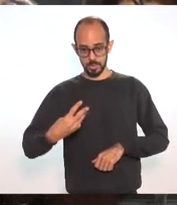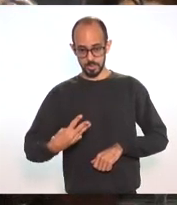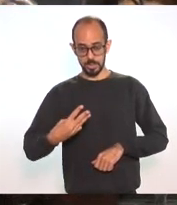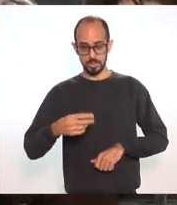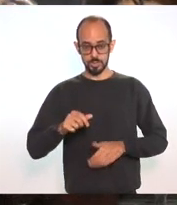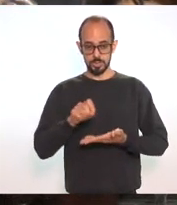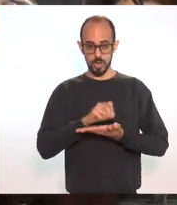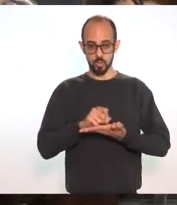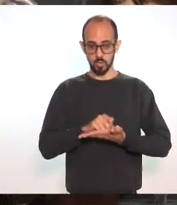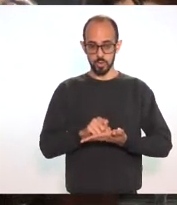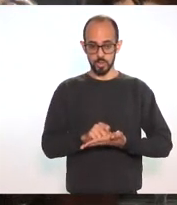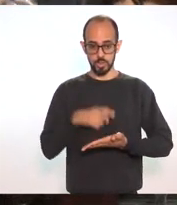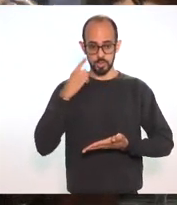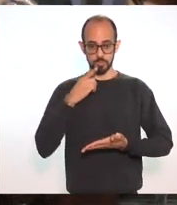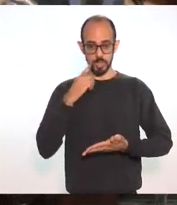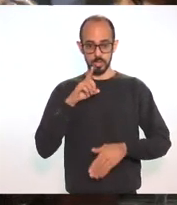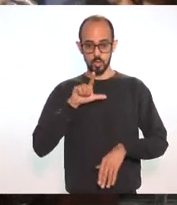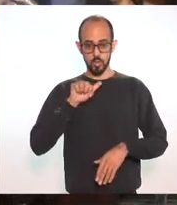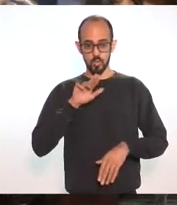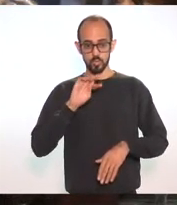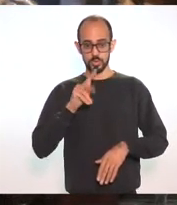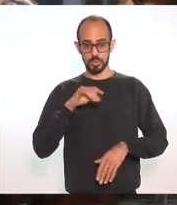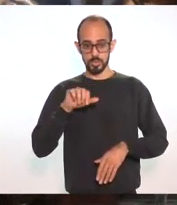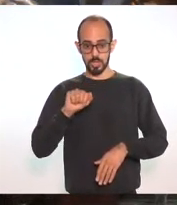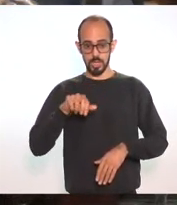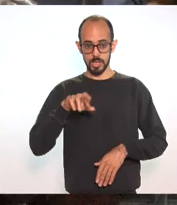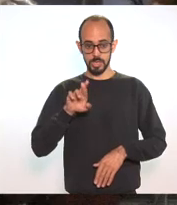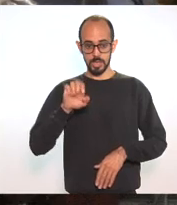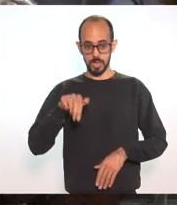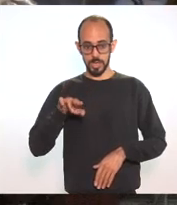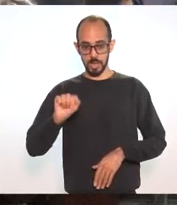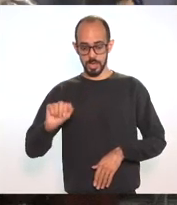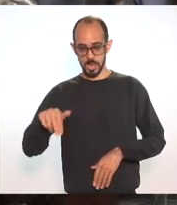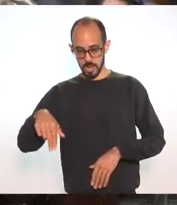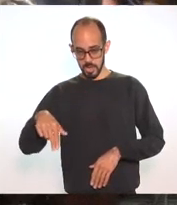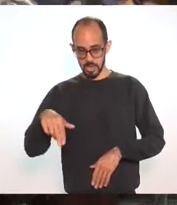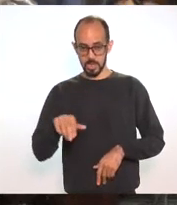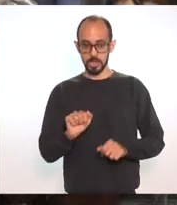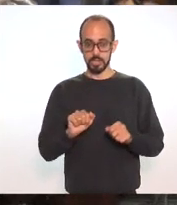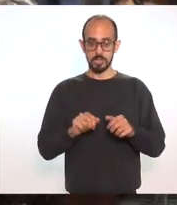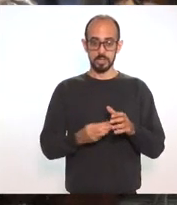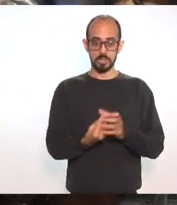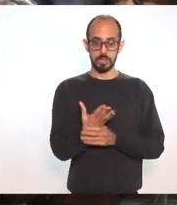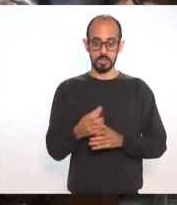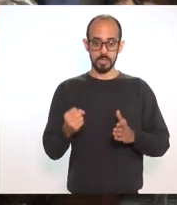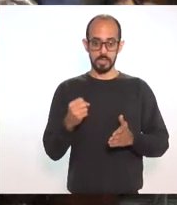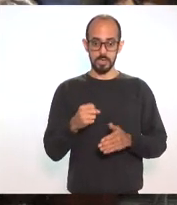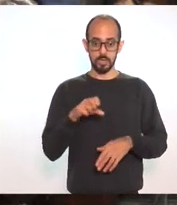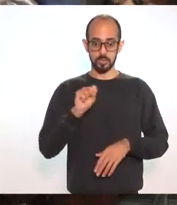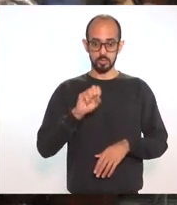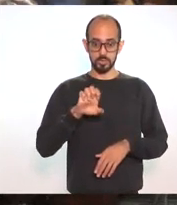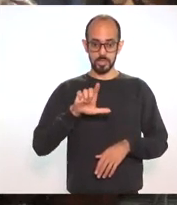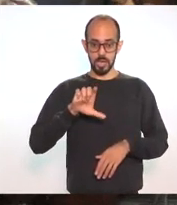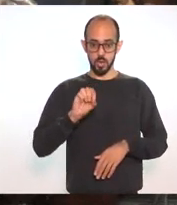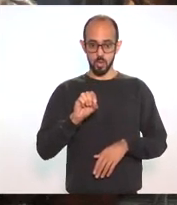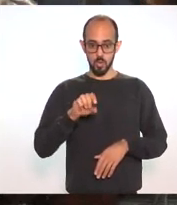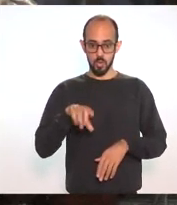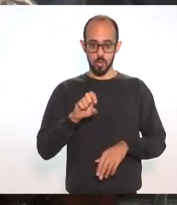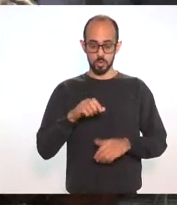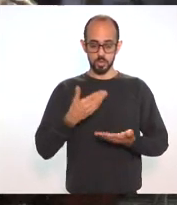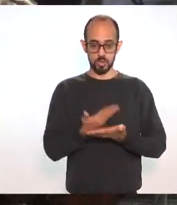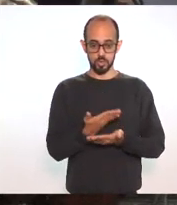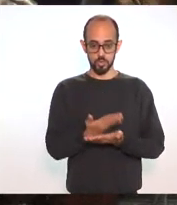deputados Lucinha e Renan Ferreirinha, que institui o selo Escola Amiga de Saúde Mental no âmbito do Estado do Rio de